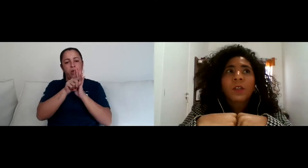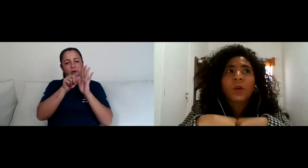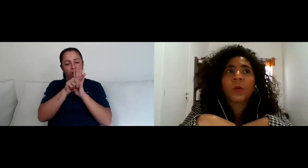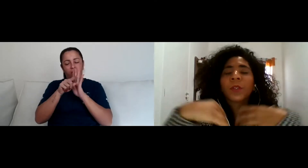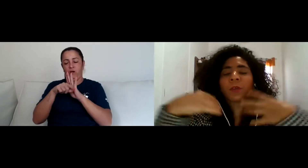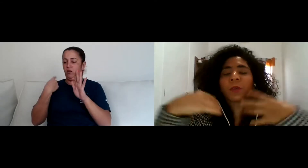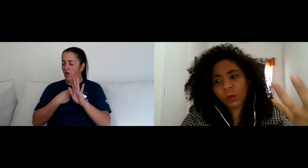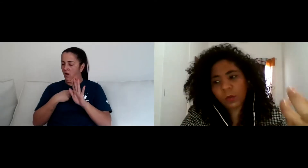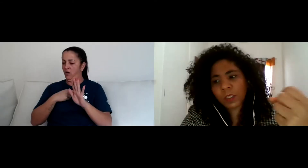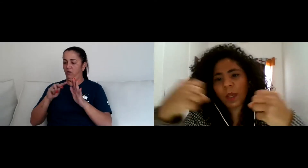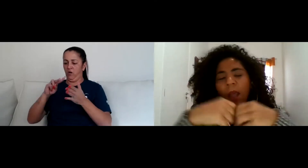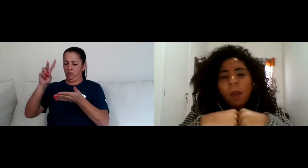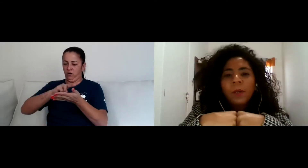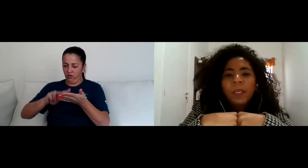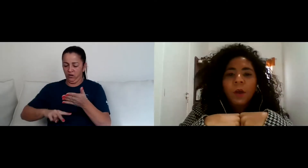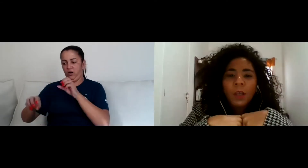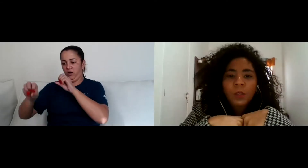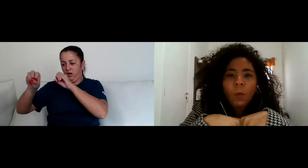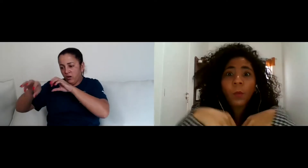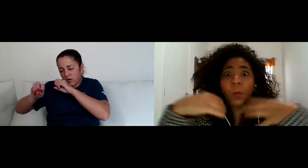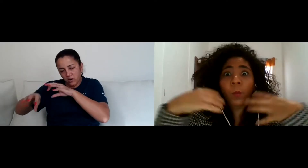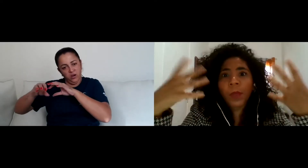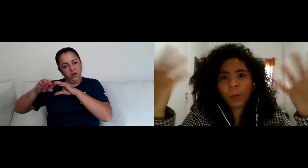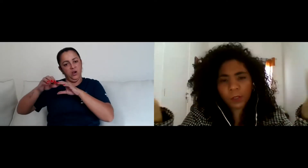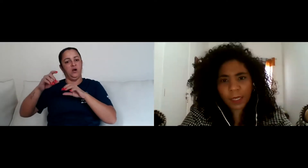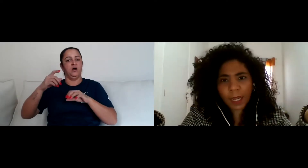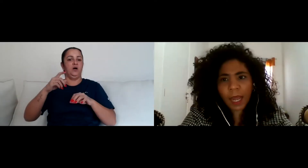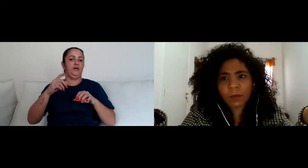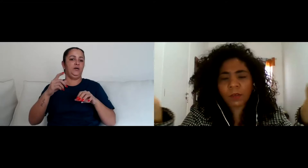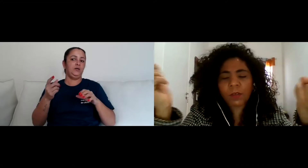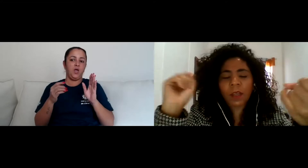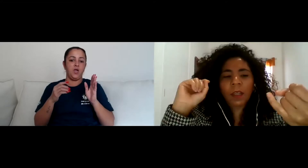que nós, como educadores, por que nós, como